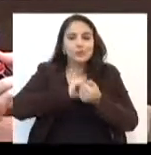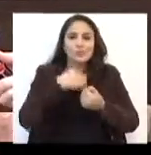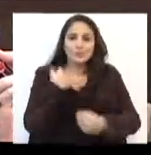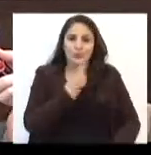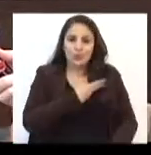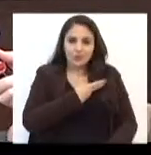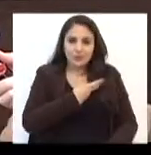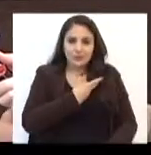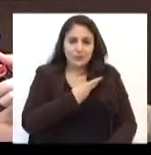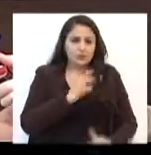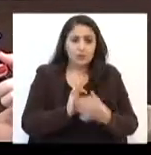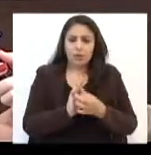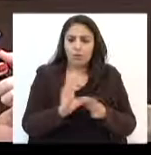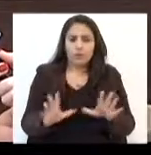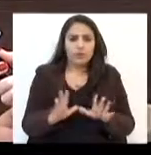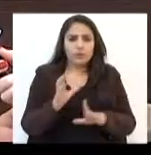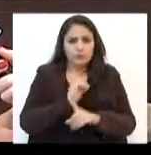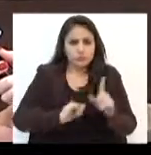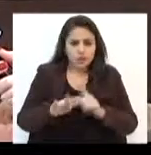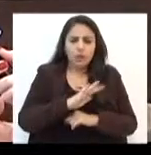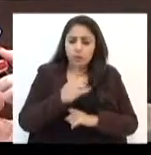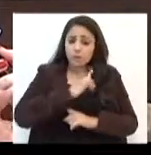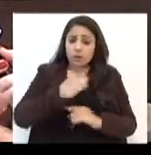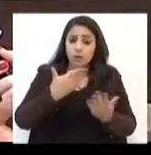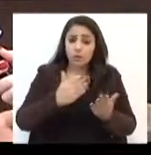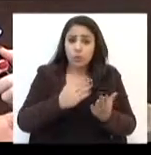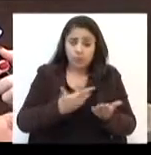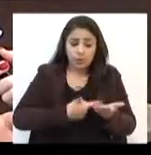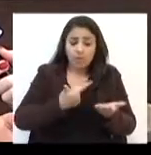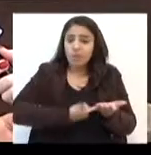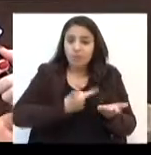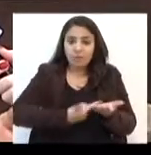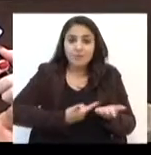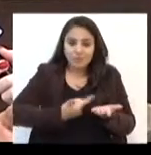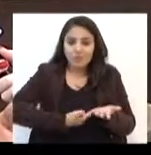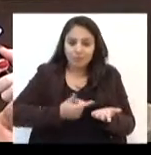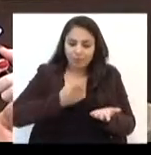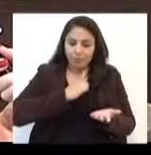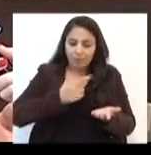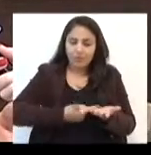está alienado da sociedade. Ele tem um livro que